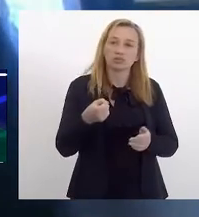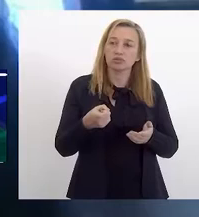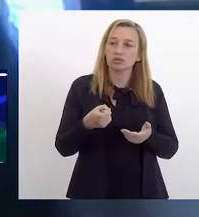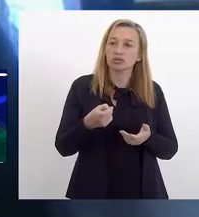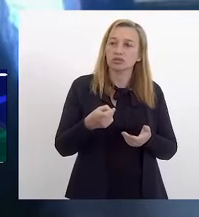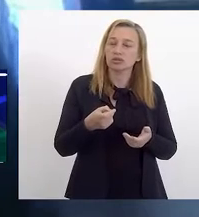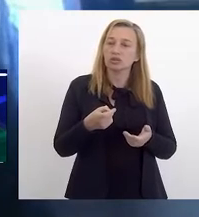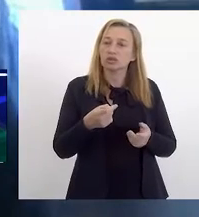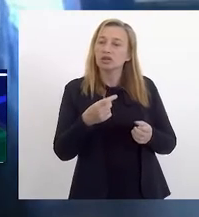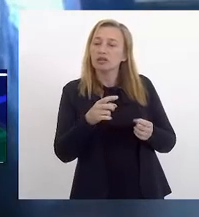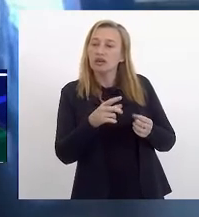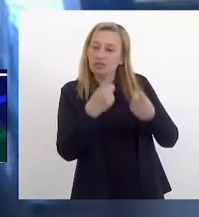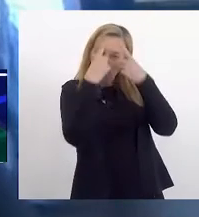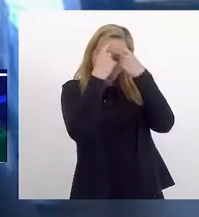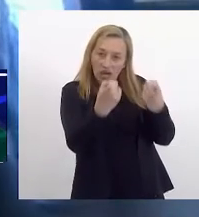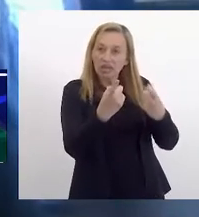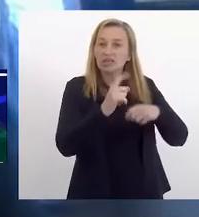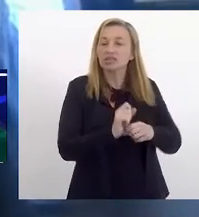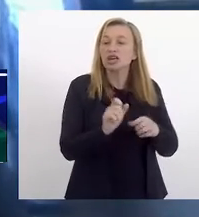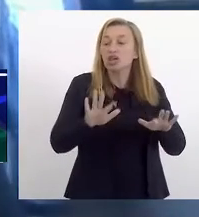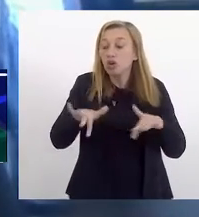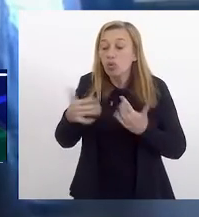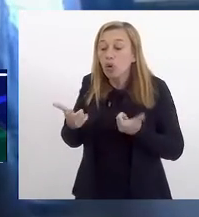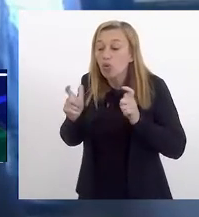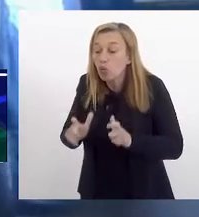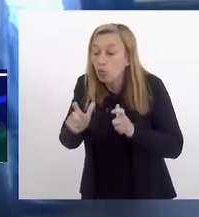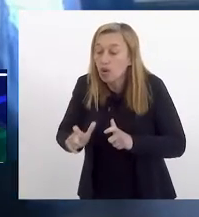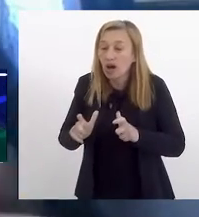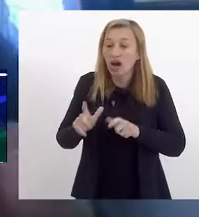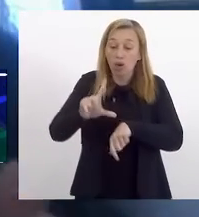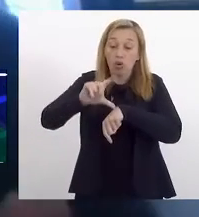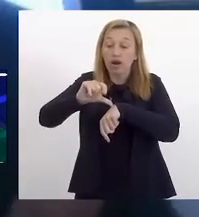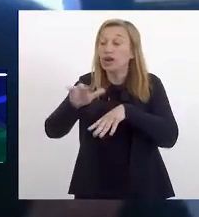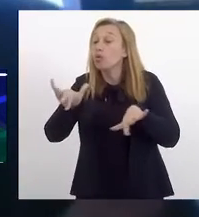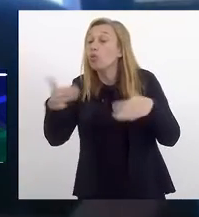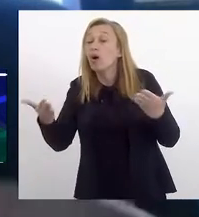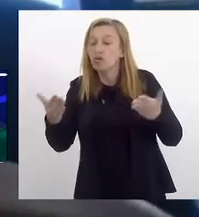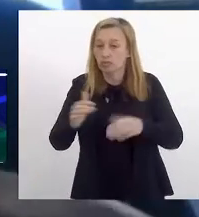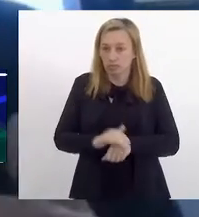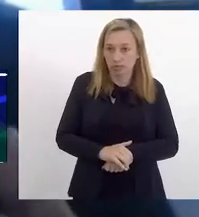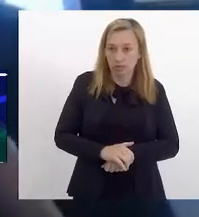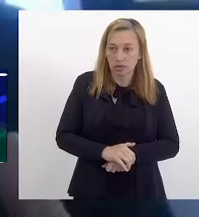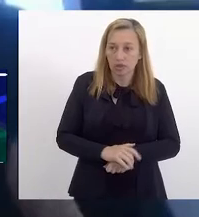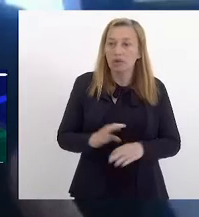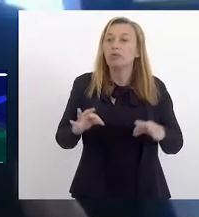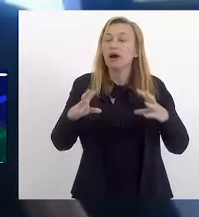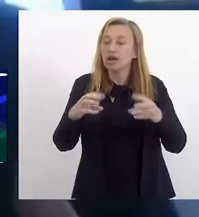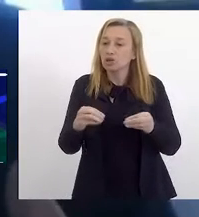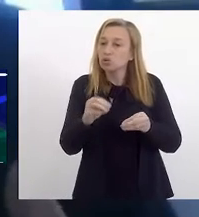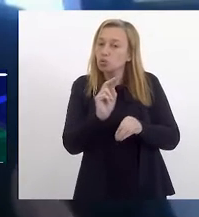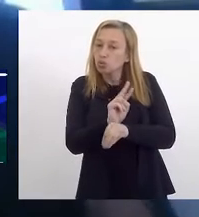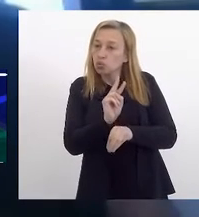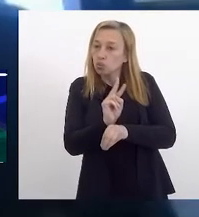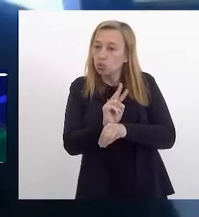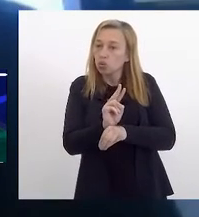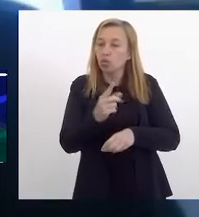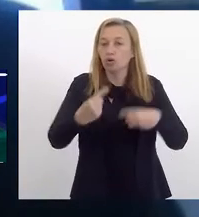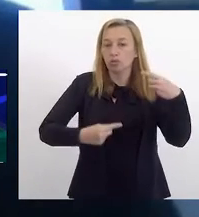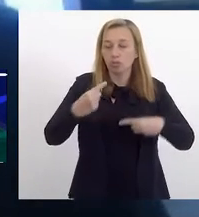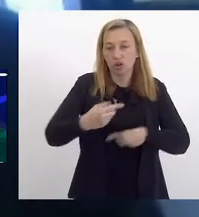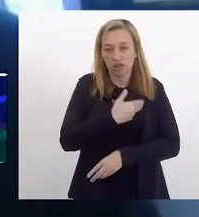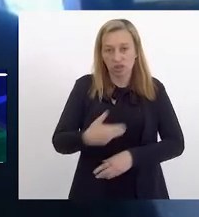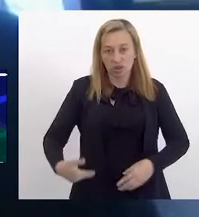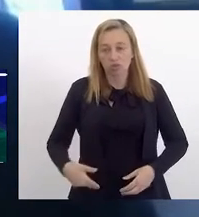agressões, em que regiões, em que locais, em que horários, para isso tudo municiar políticas